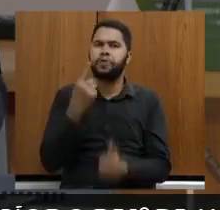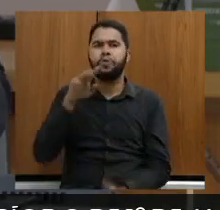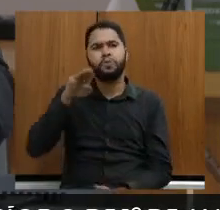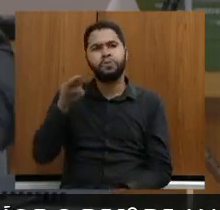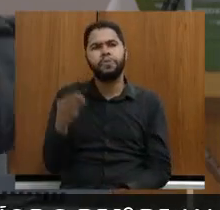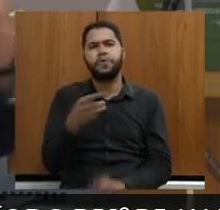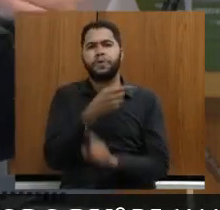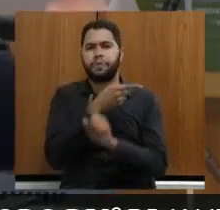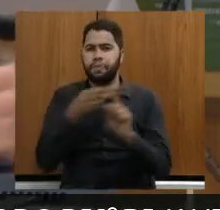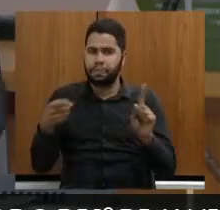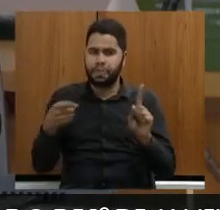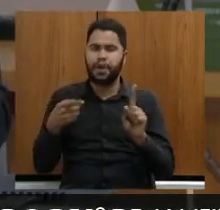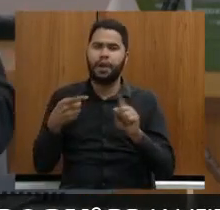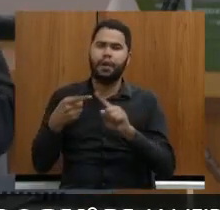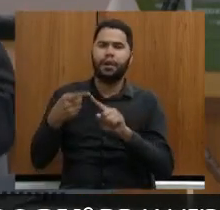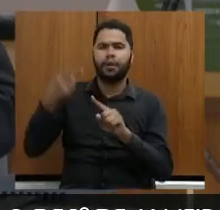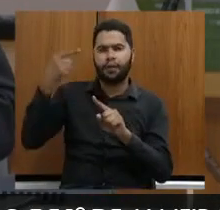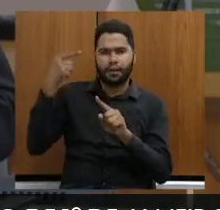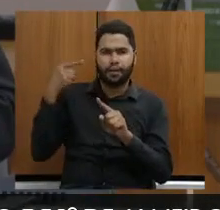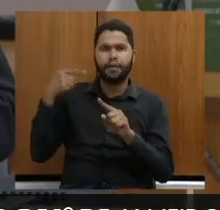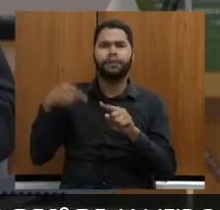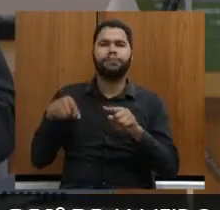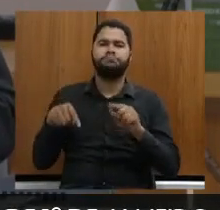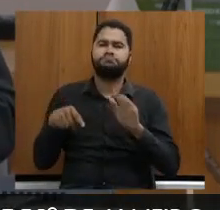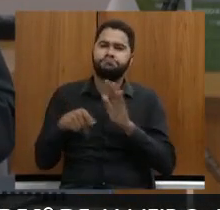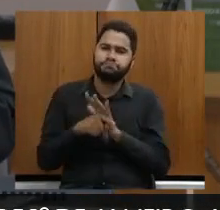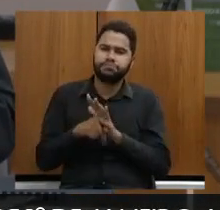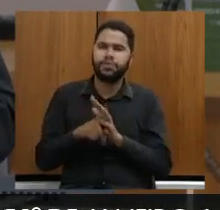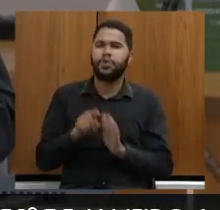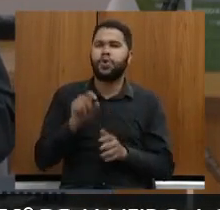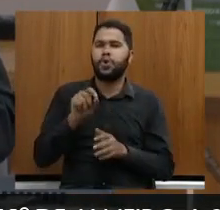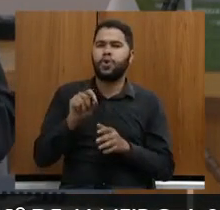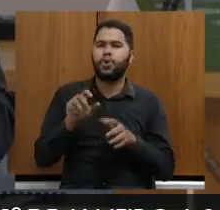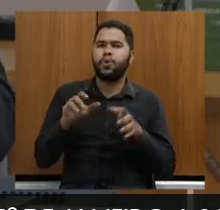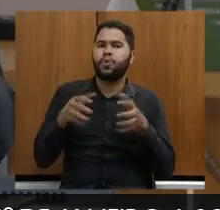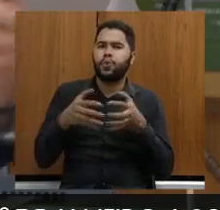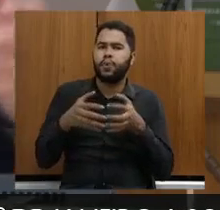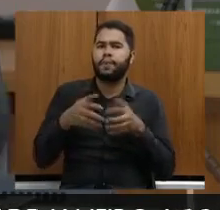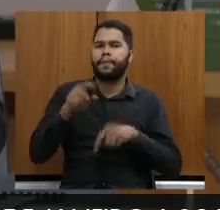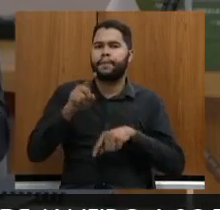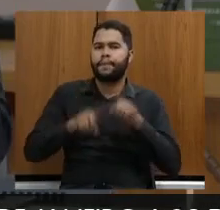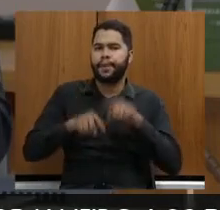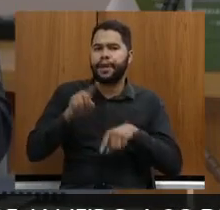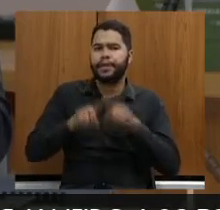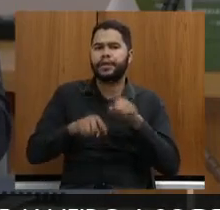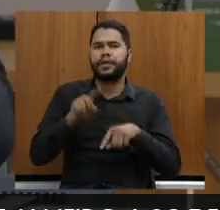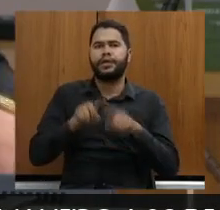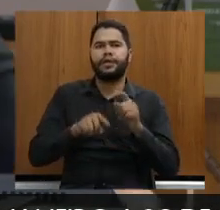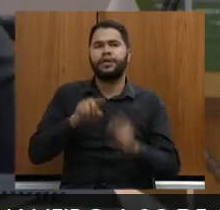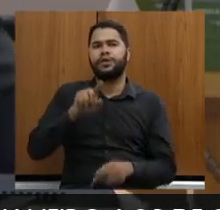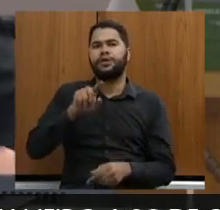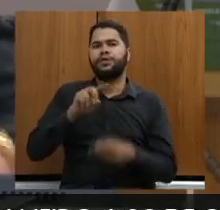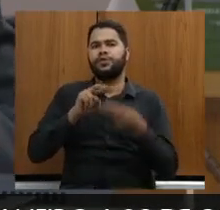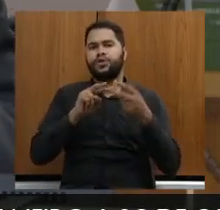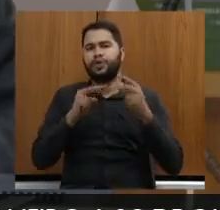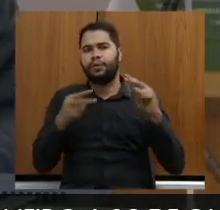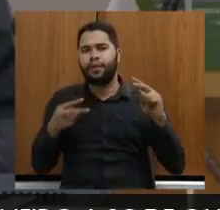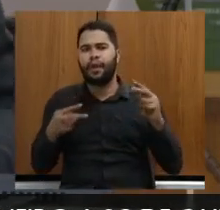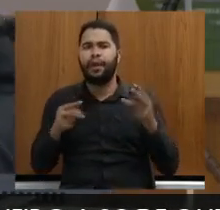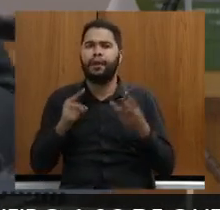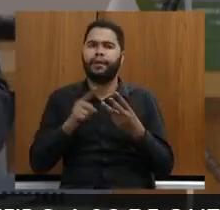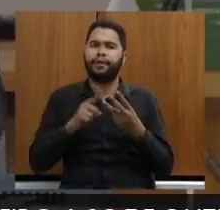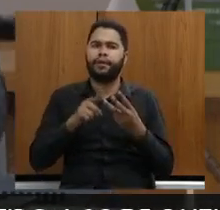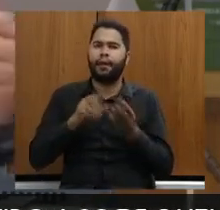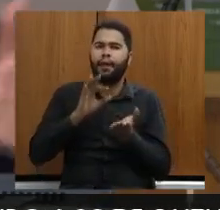reais para e Mater fala da questão da kit material né da genética das